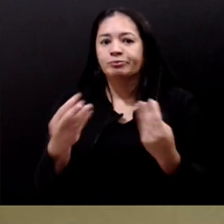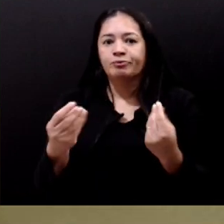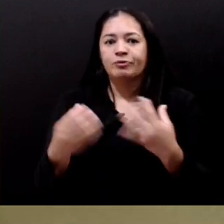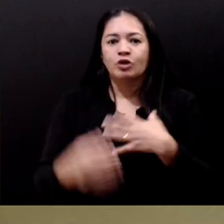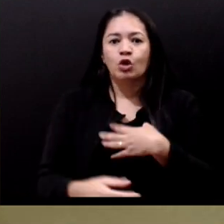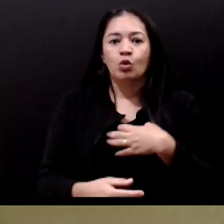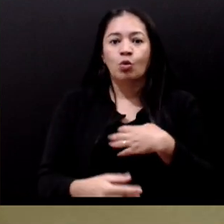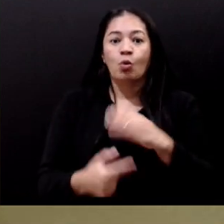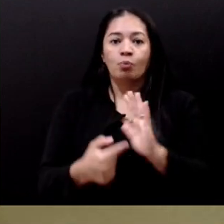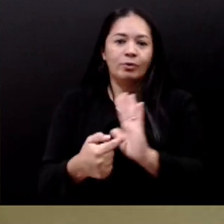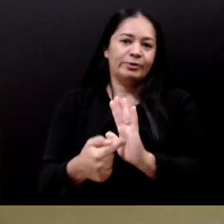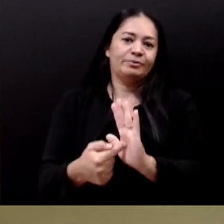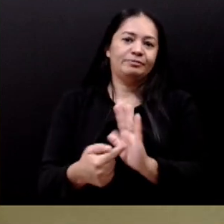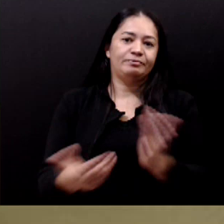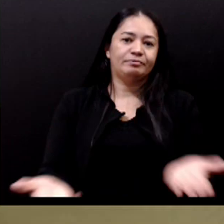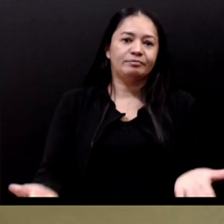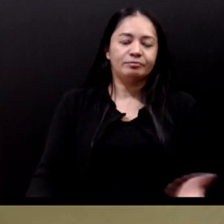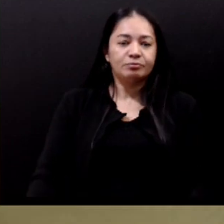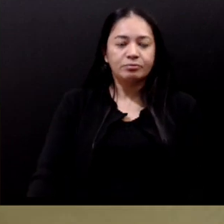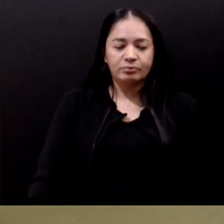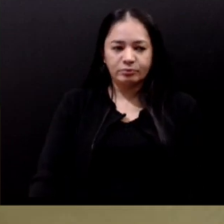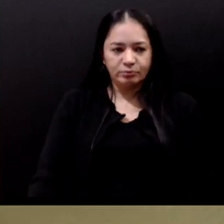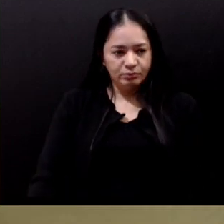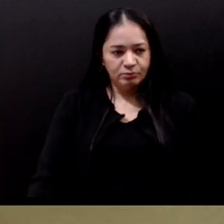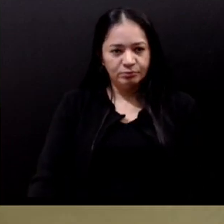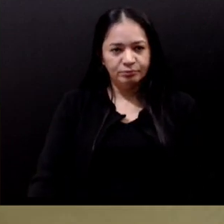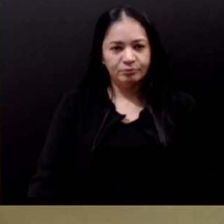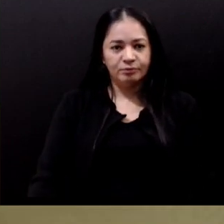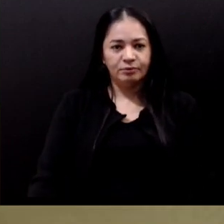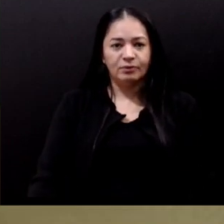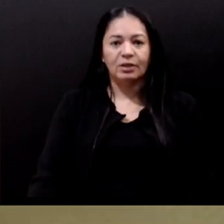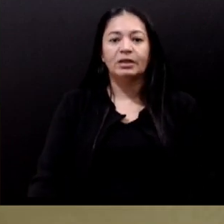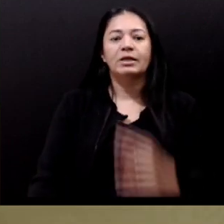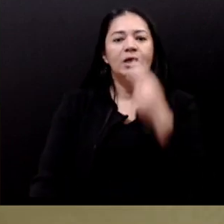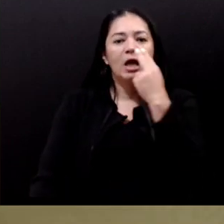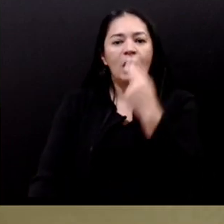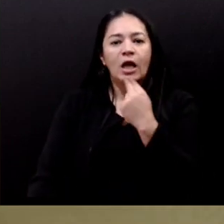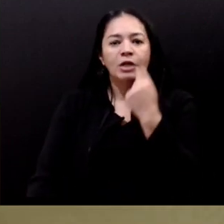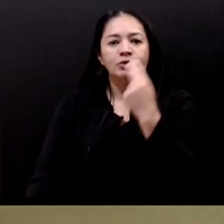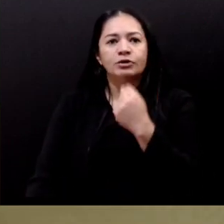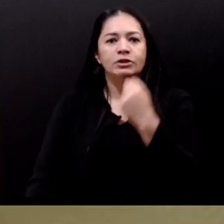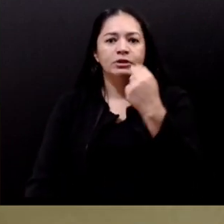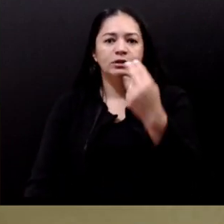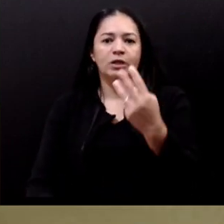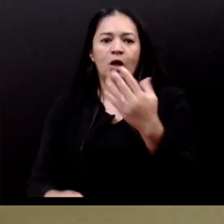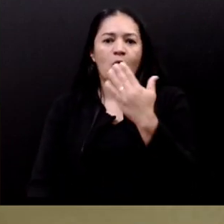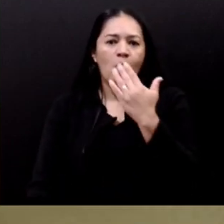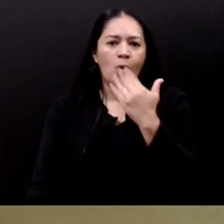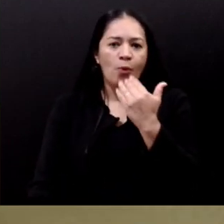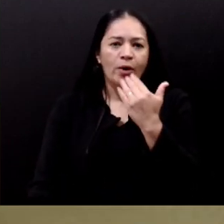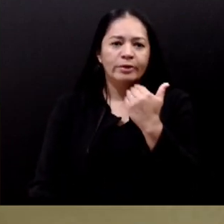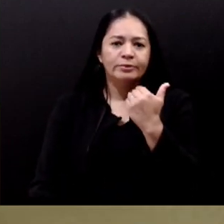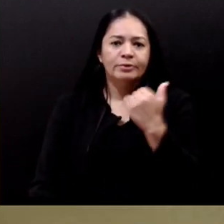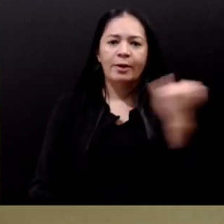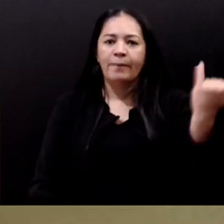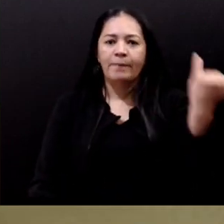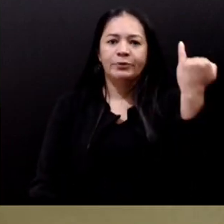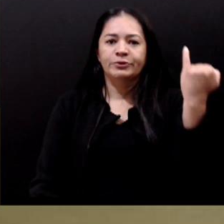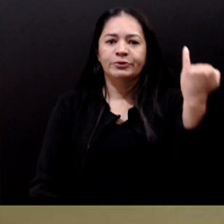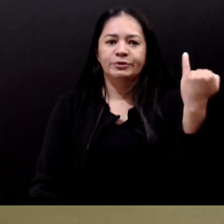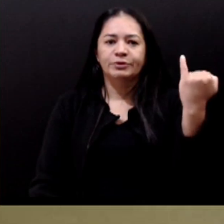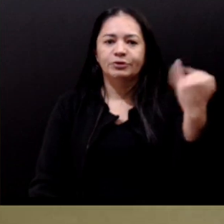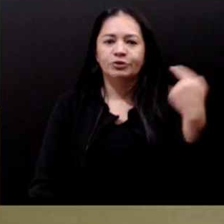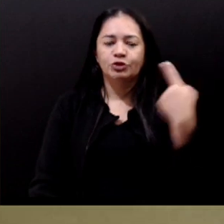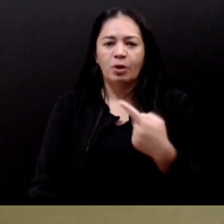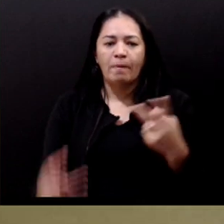né. E a questão da nutrição, do alimento, é bem importante a gente perceber